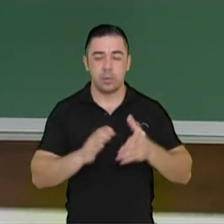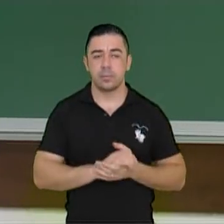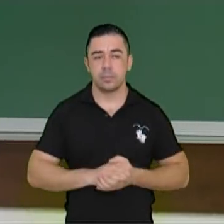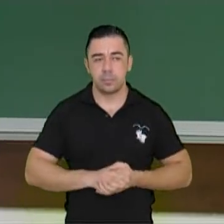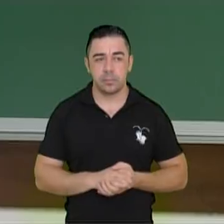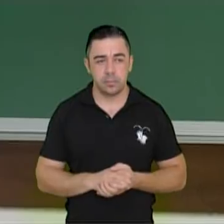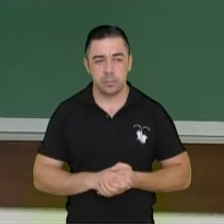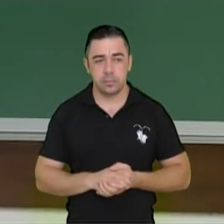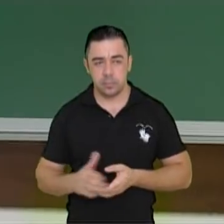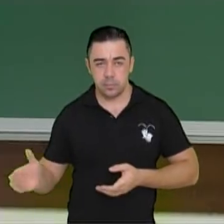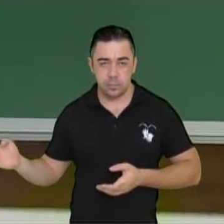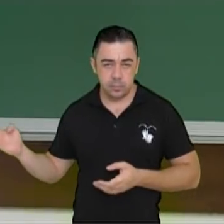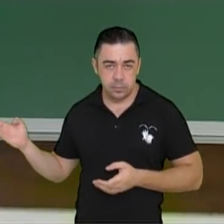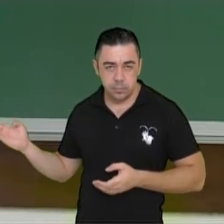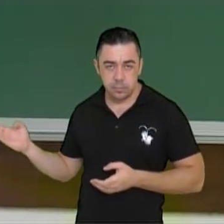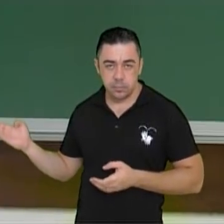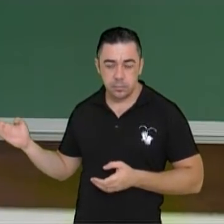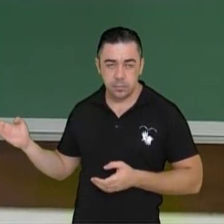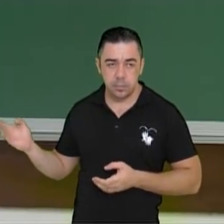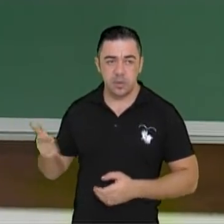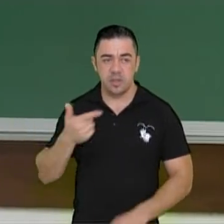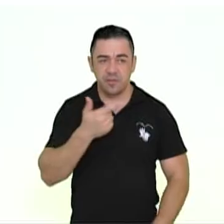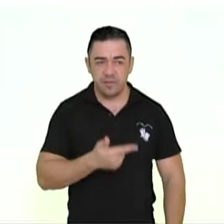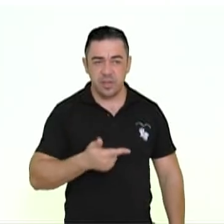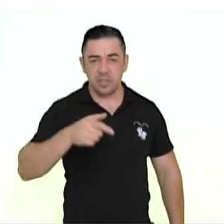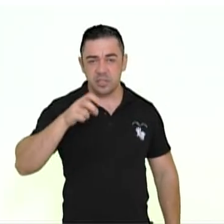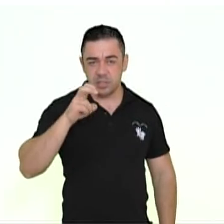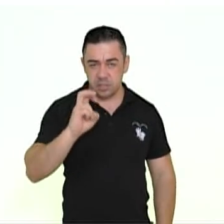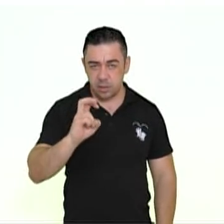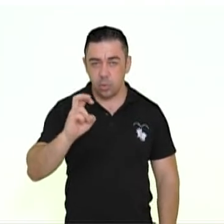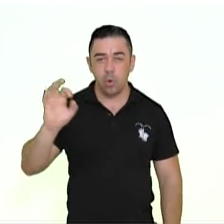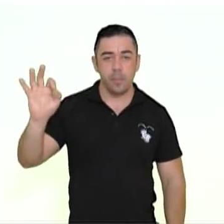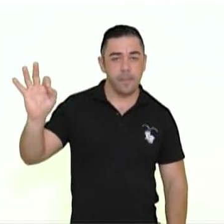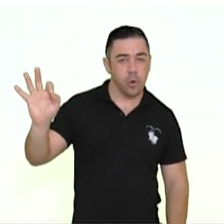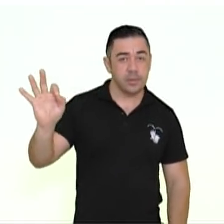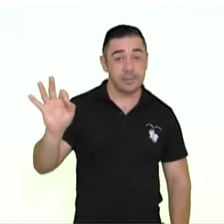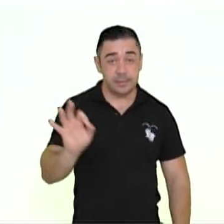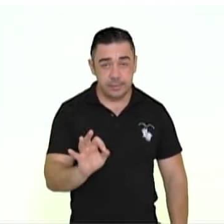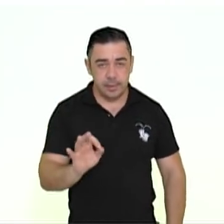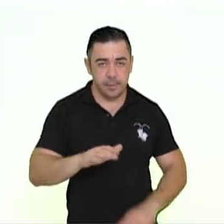os zeros que estão sobrando, ficou